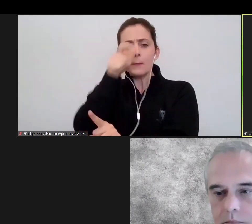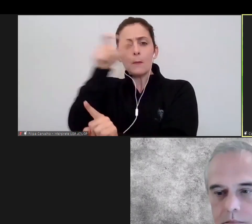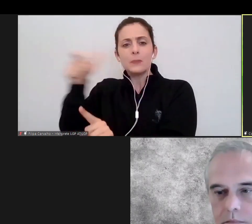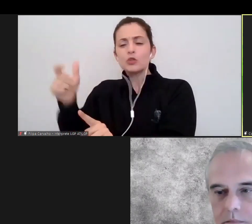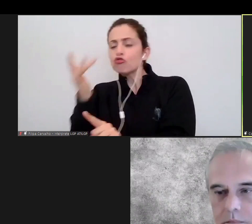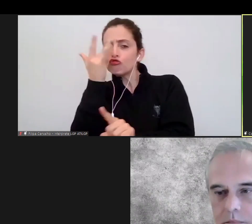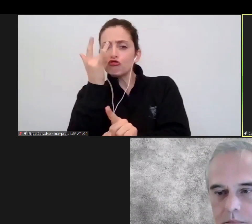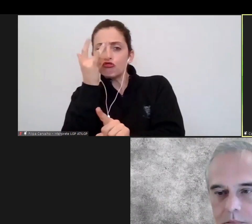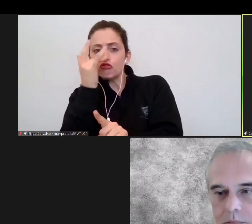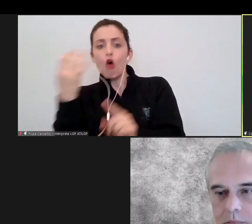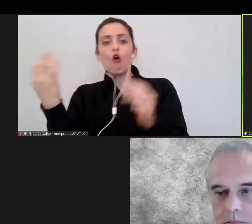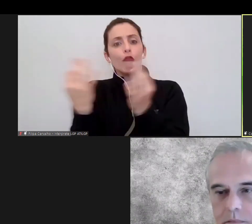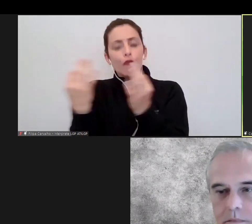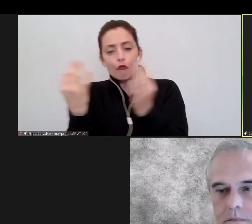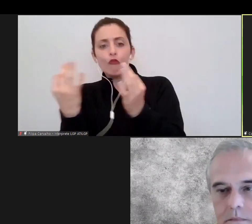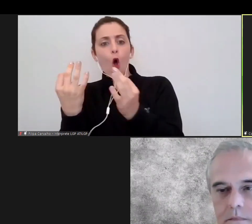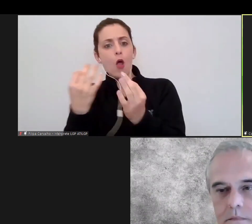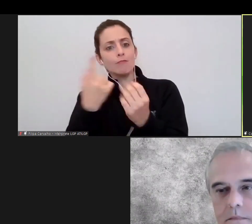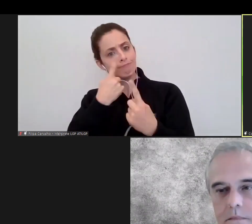ousaram